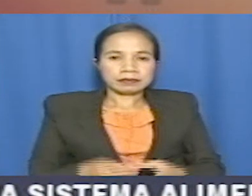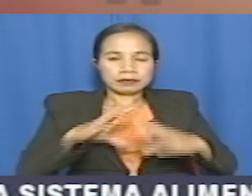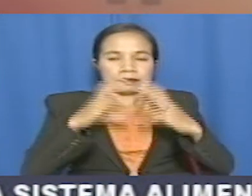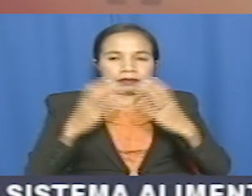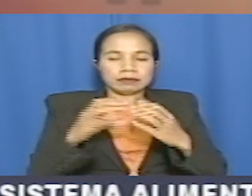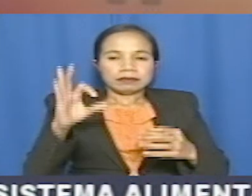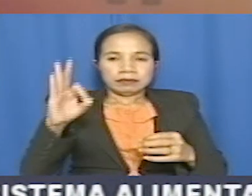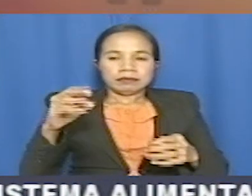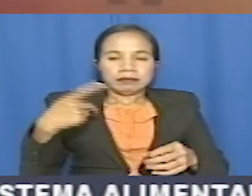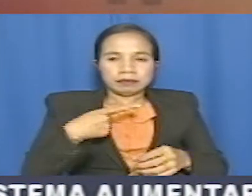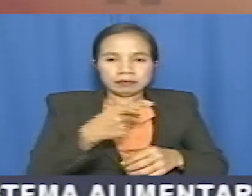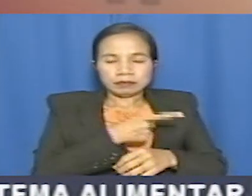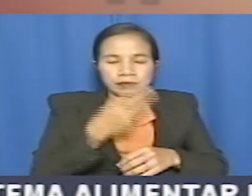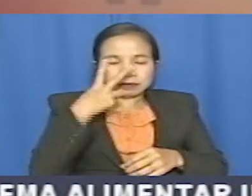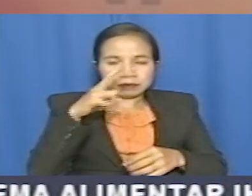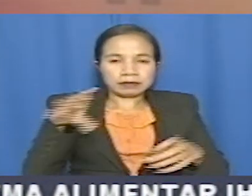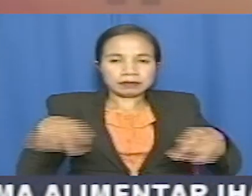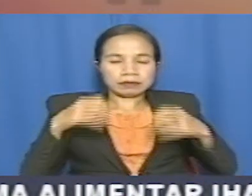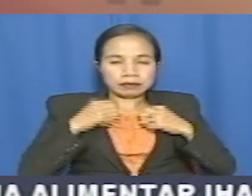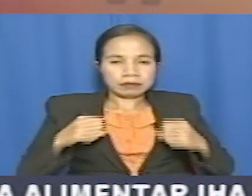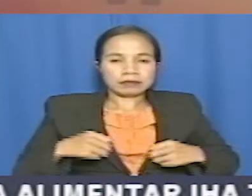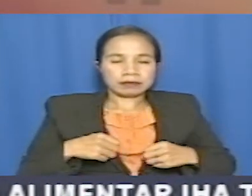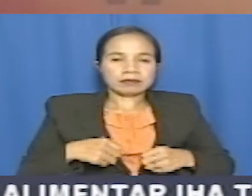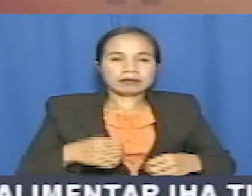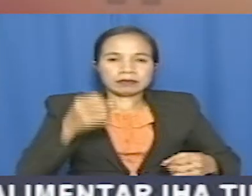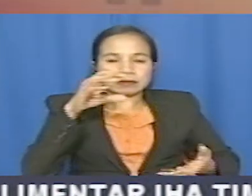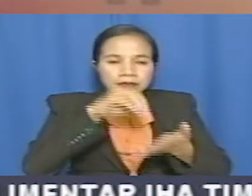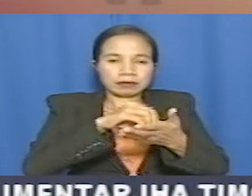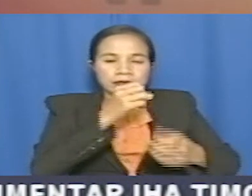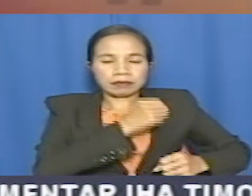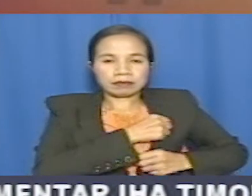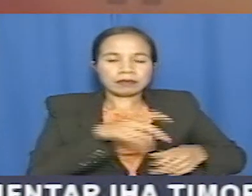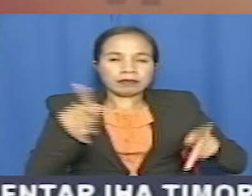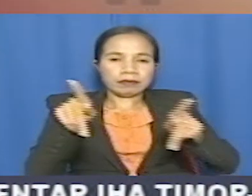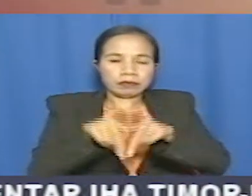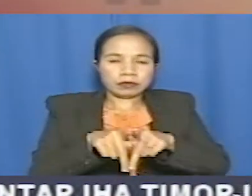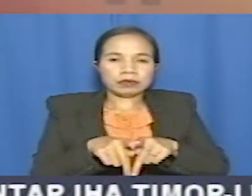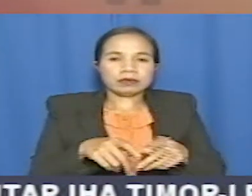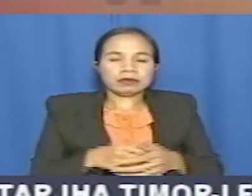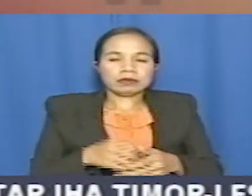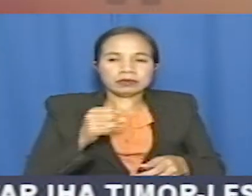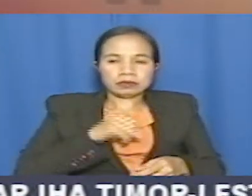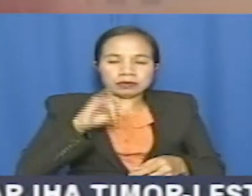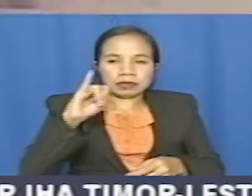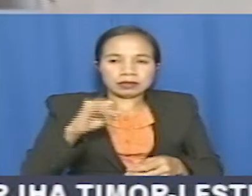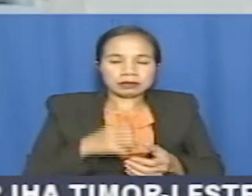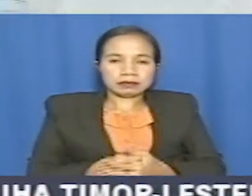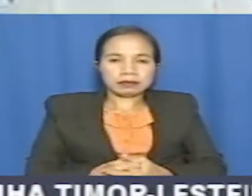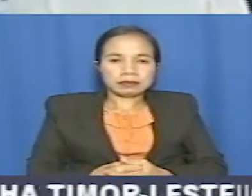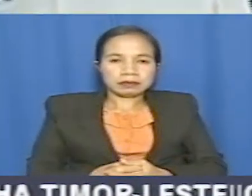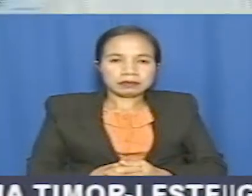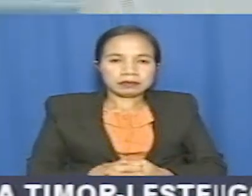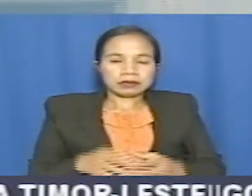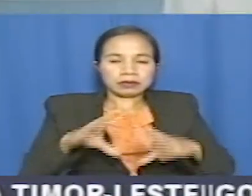Comissão F Parlamentar fiscaliza Serviço de Saúde no destacamento FF de Telia Posto Integrado Motamassi em Suai. Comissão